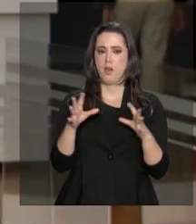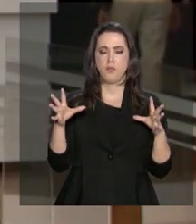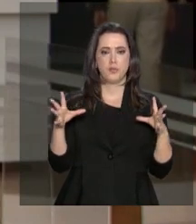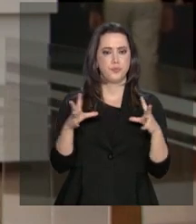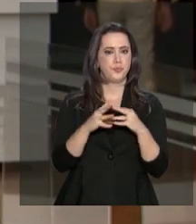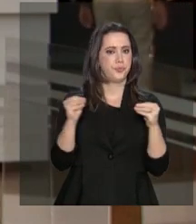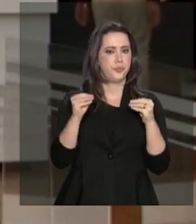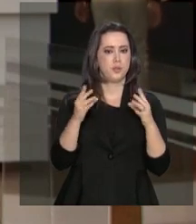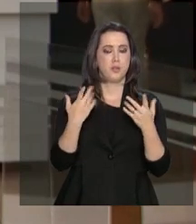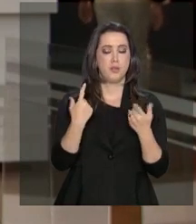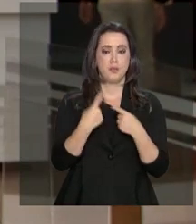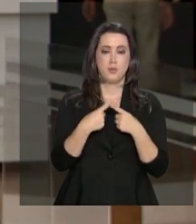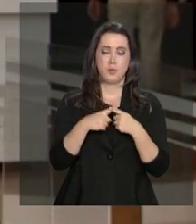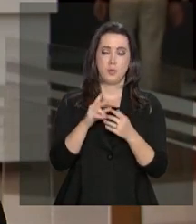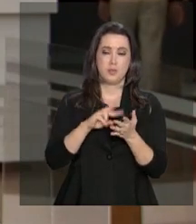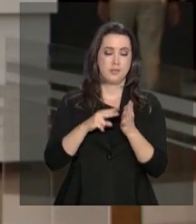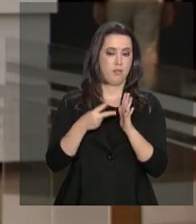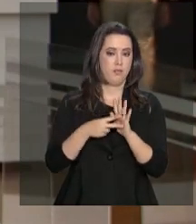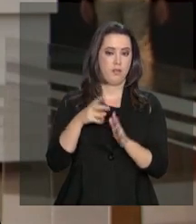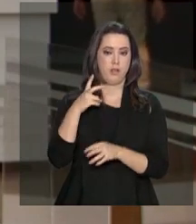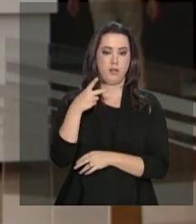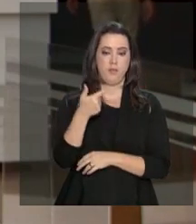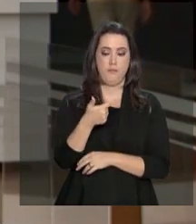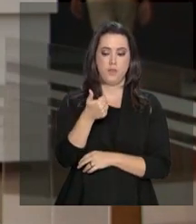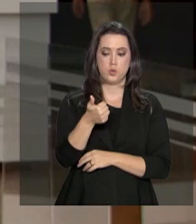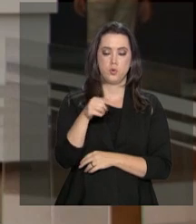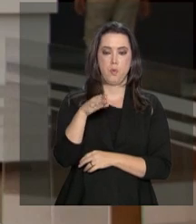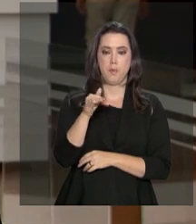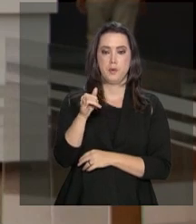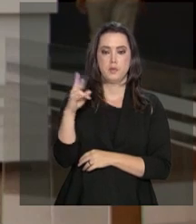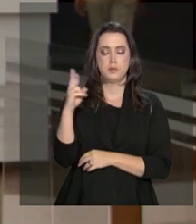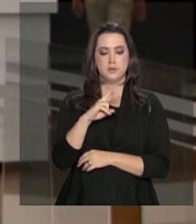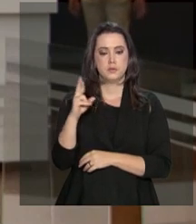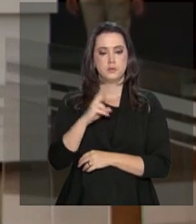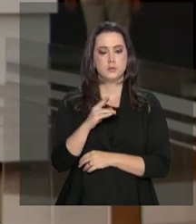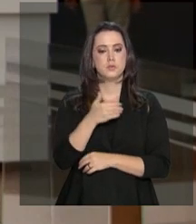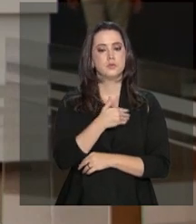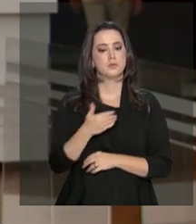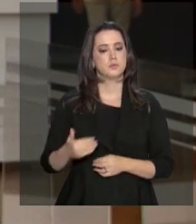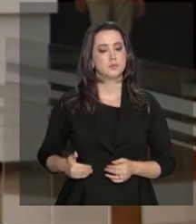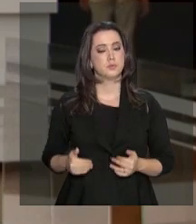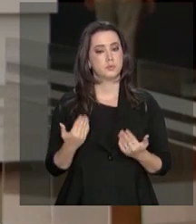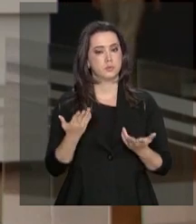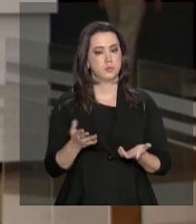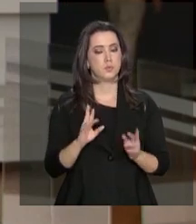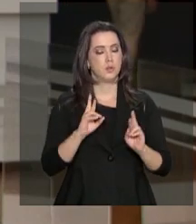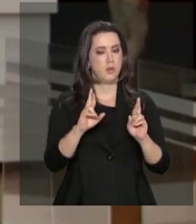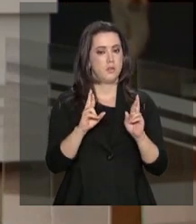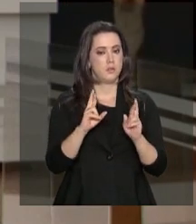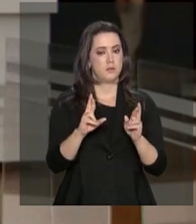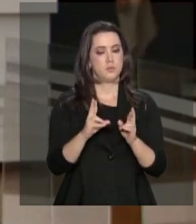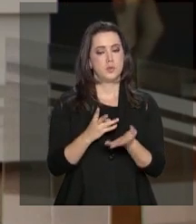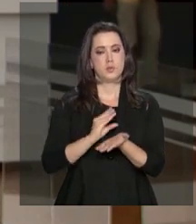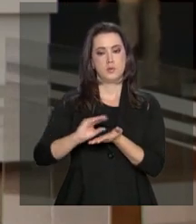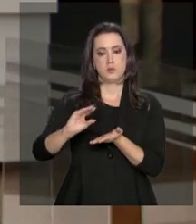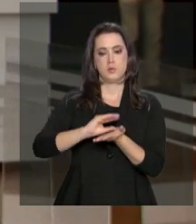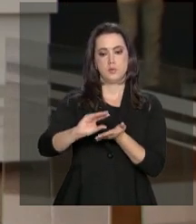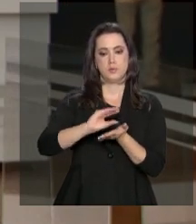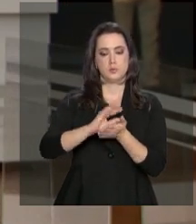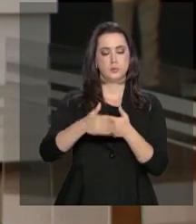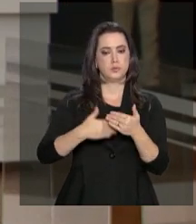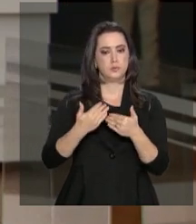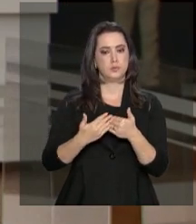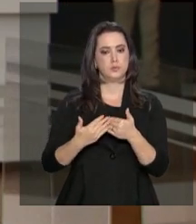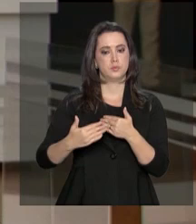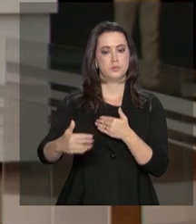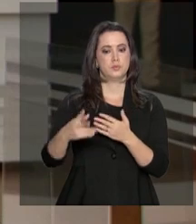pela Eletrobras, o que custaria cerca de 21 bilhões de reais aos cofres públicos. Espera-se que os investimentos